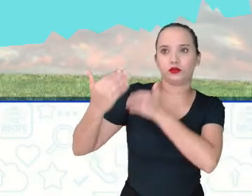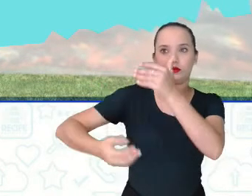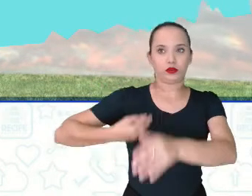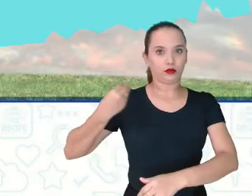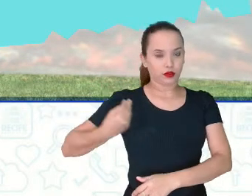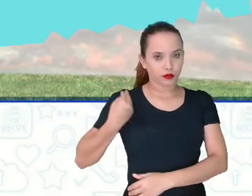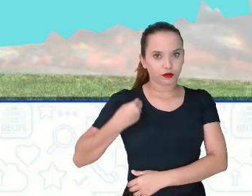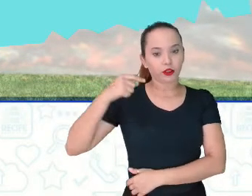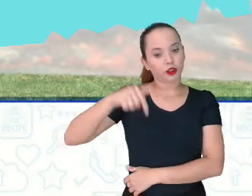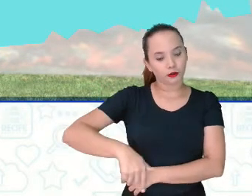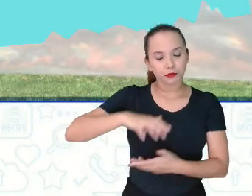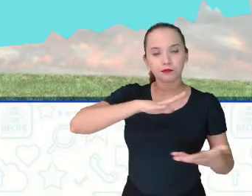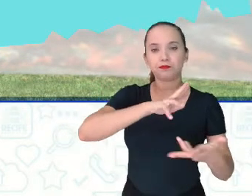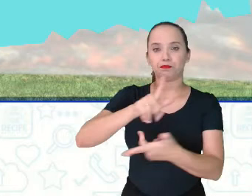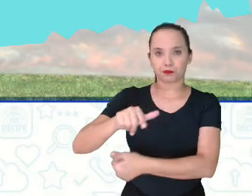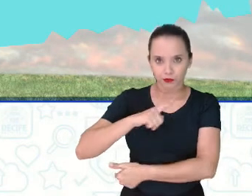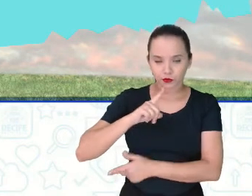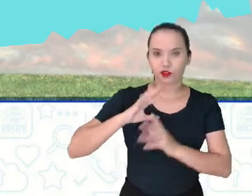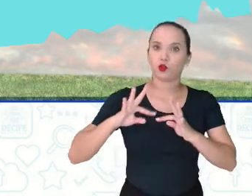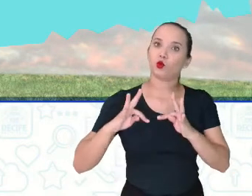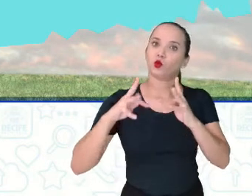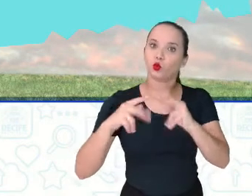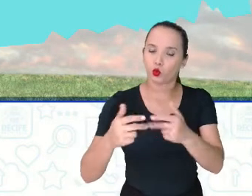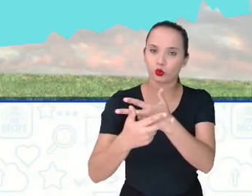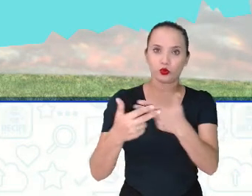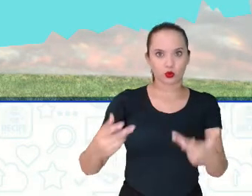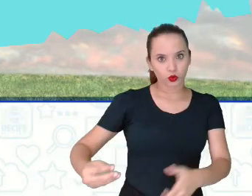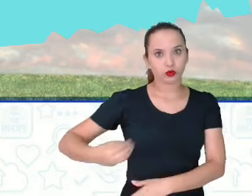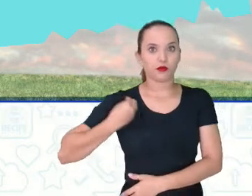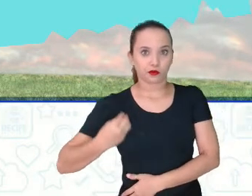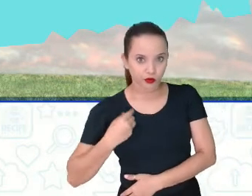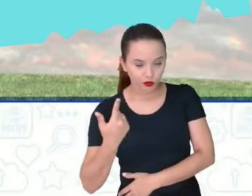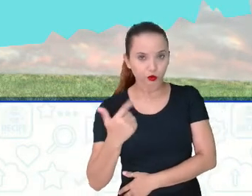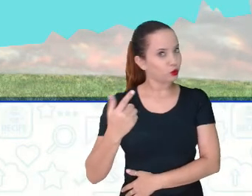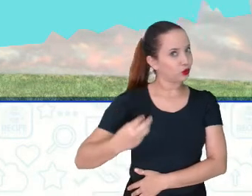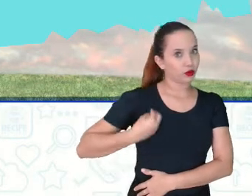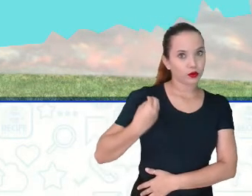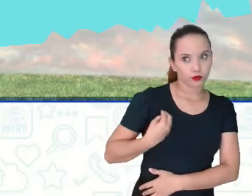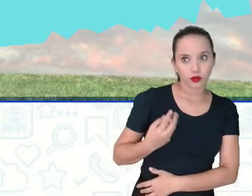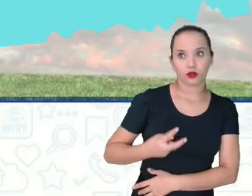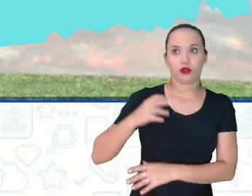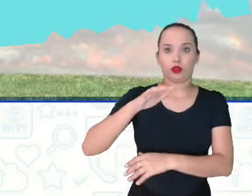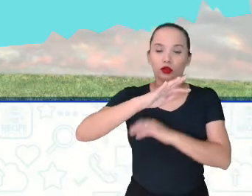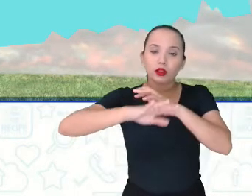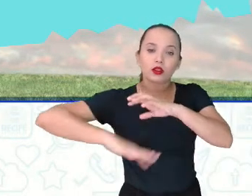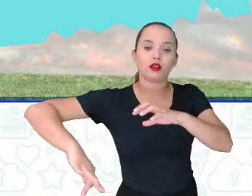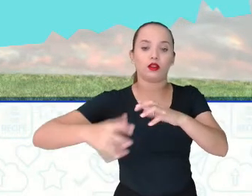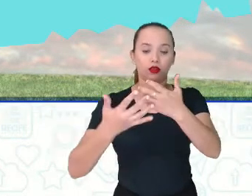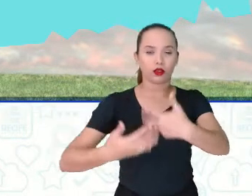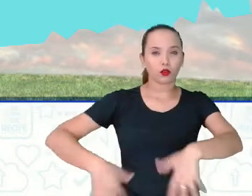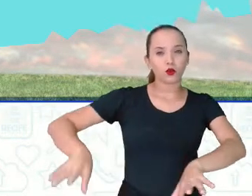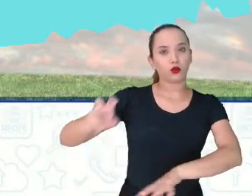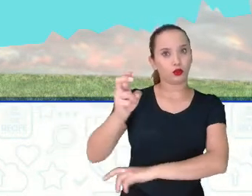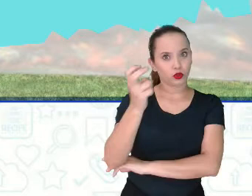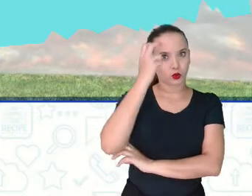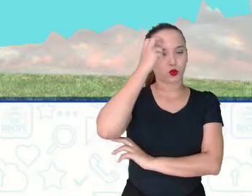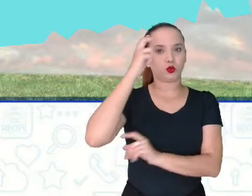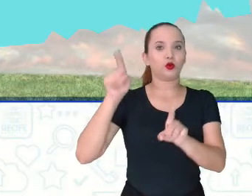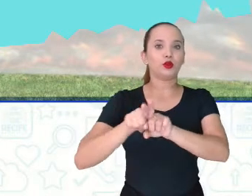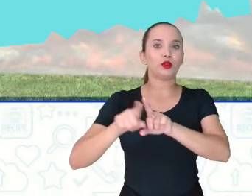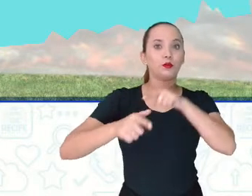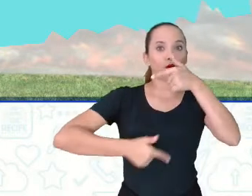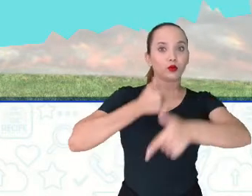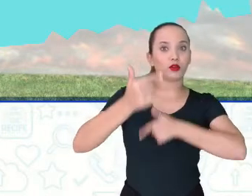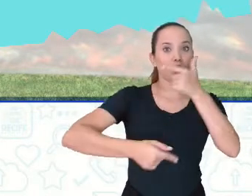Terra. Engloba todos os elementos, vivos e não vivos, natureza e cultura. Foi isso que a gente falou? Isso. E a outra questão, o trabalho.